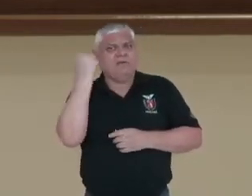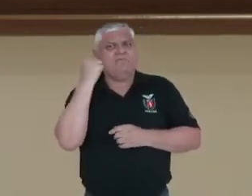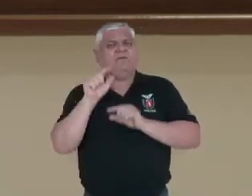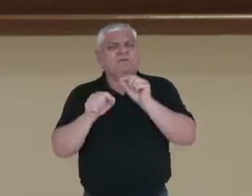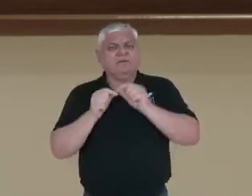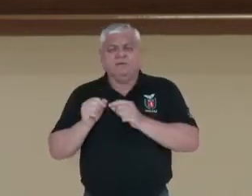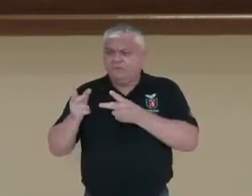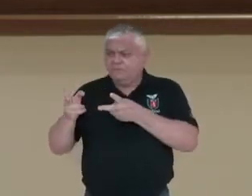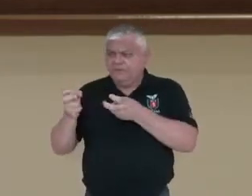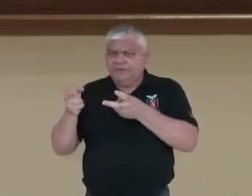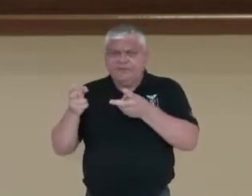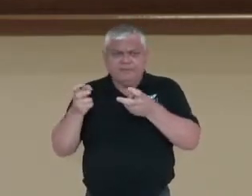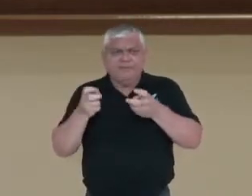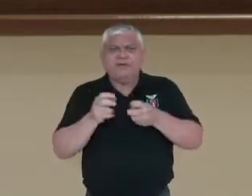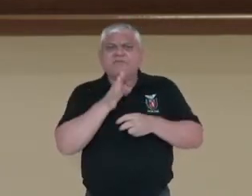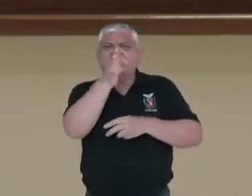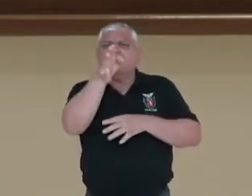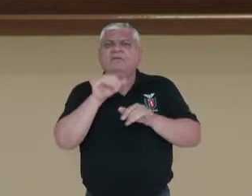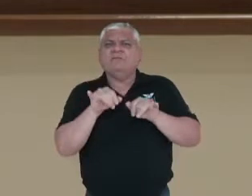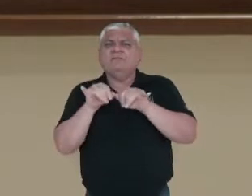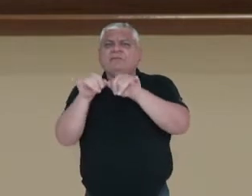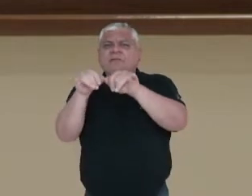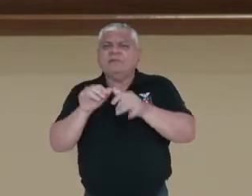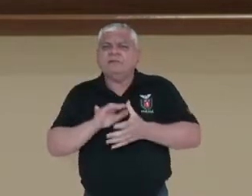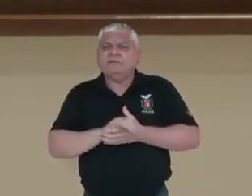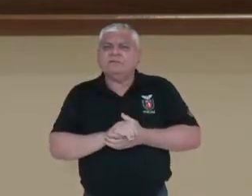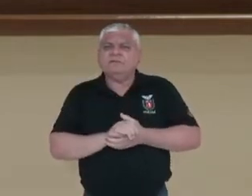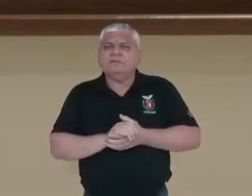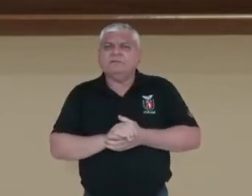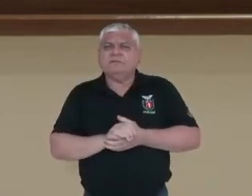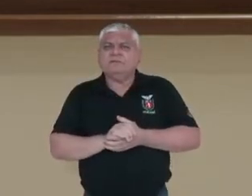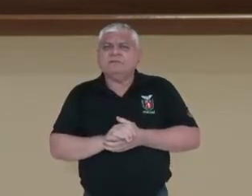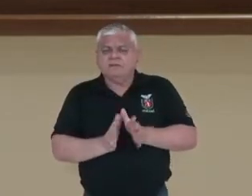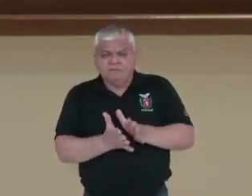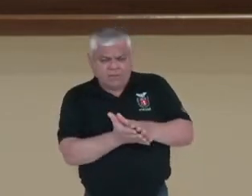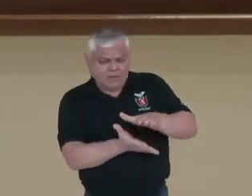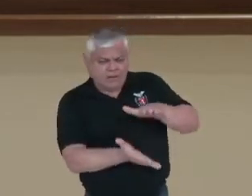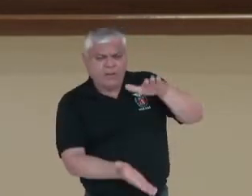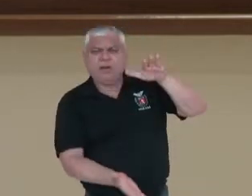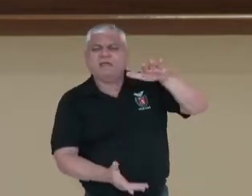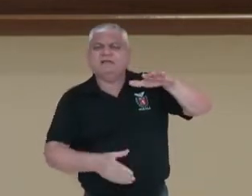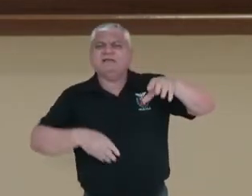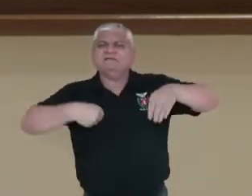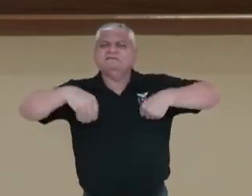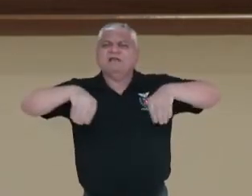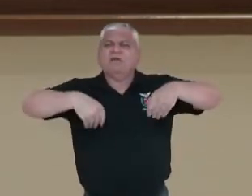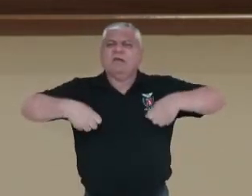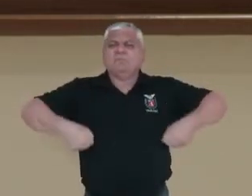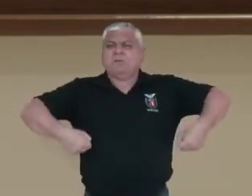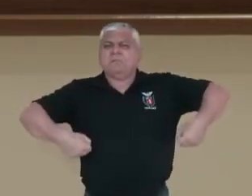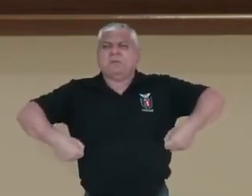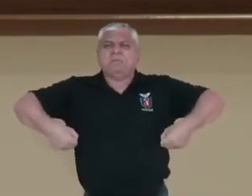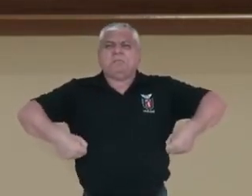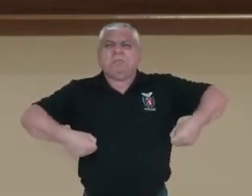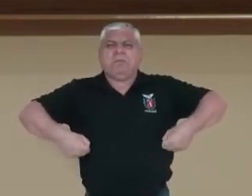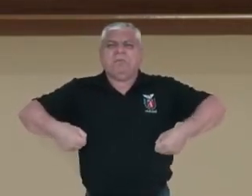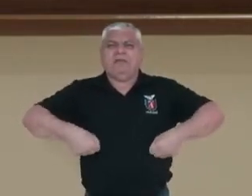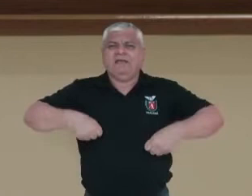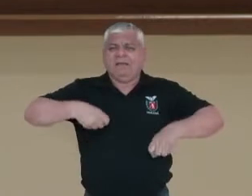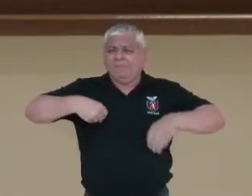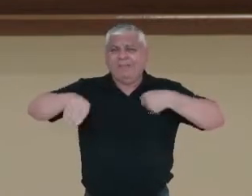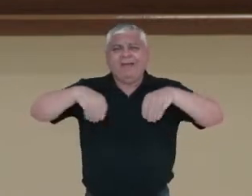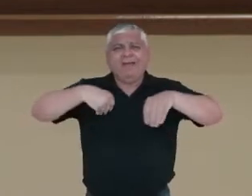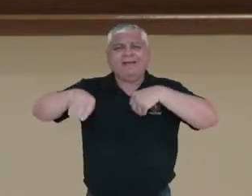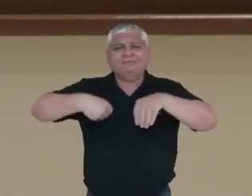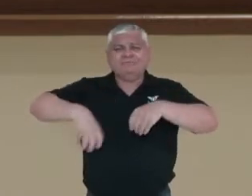cada vez que vai ao mercado. Quantas sacolas você vê, seus pais, sua mãe,